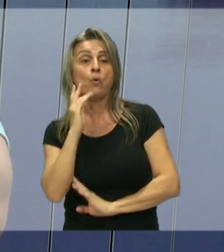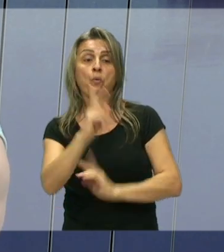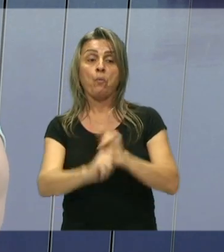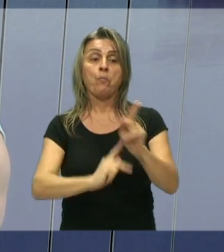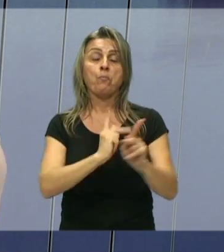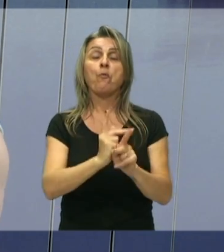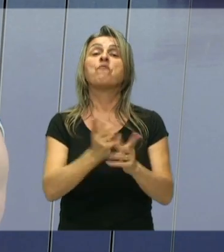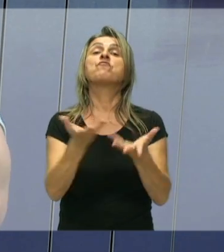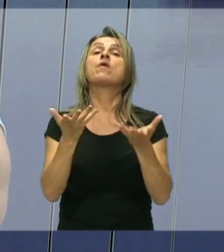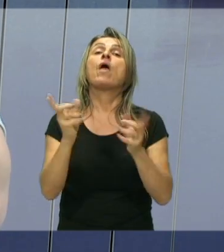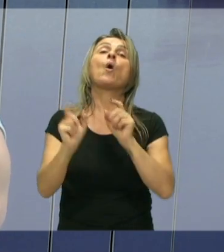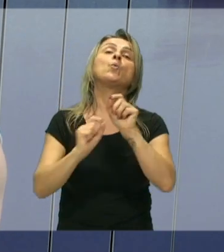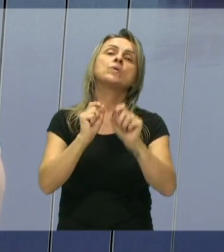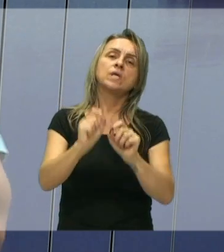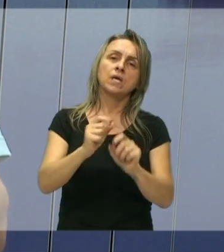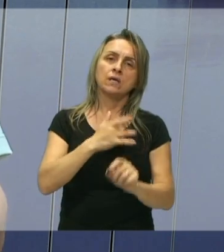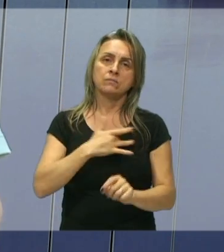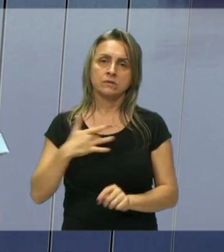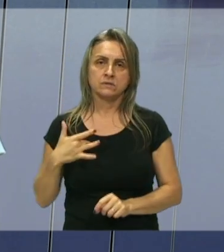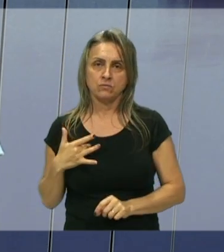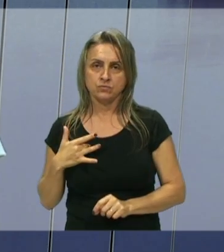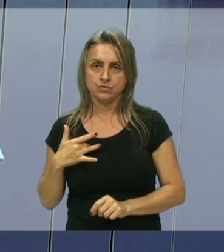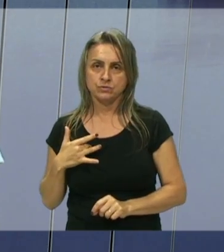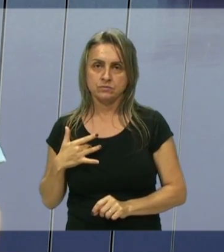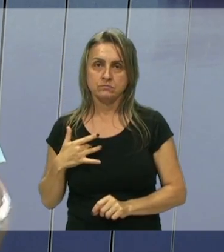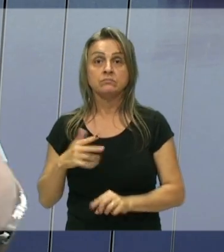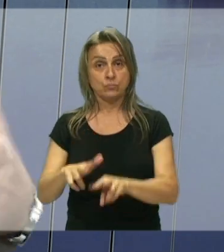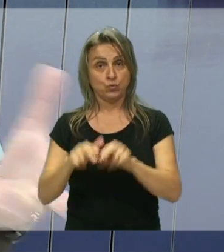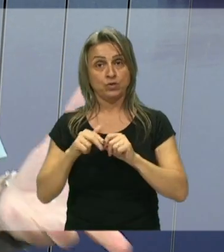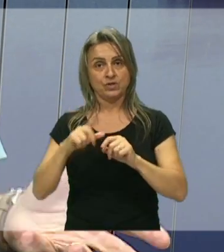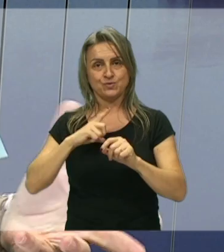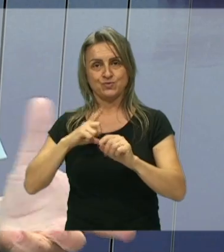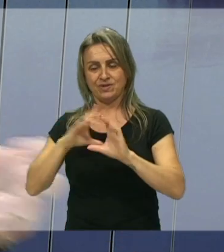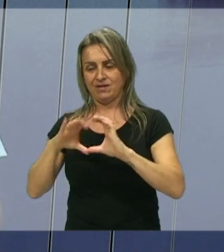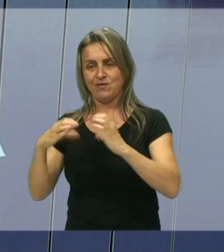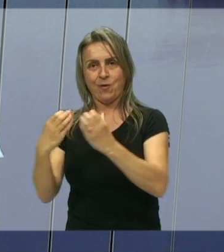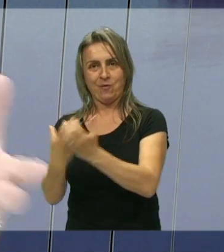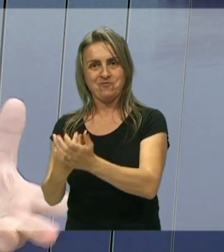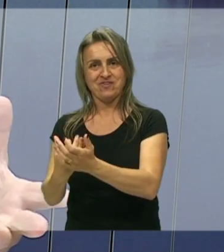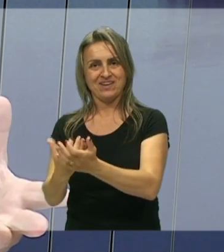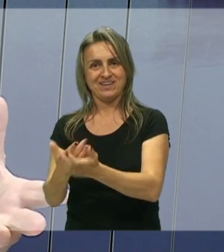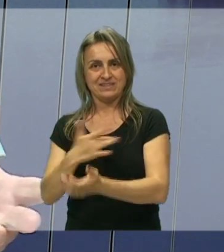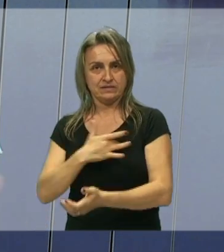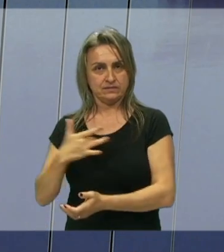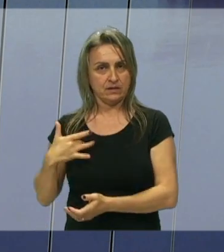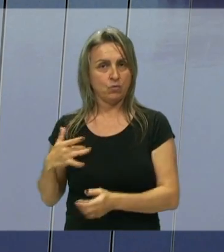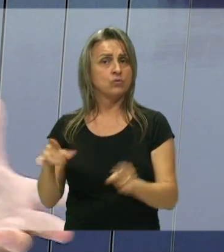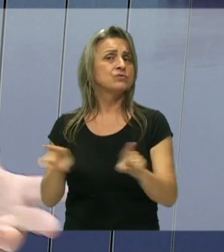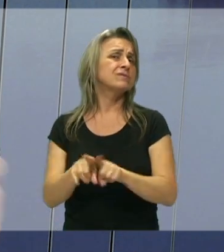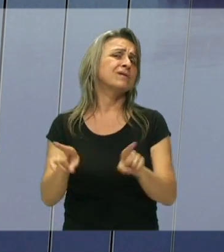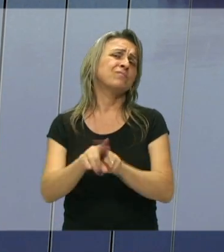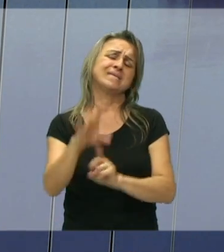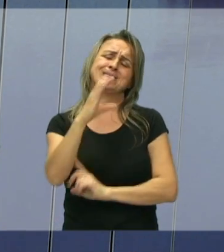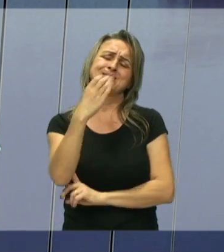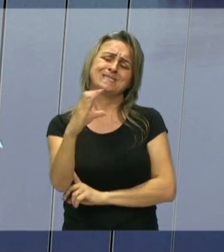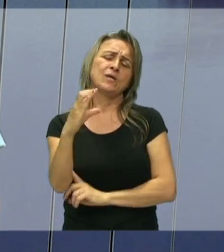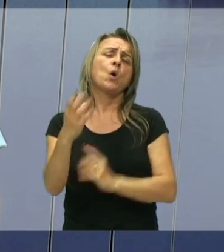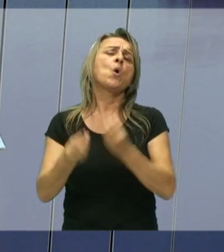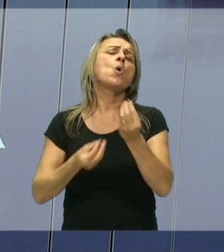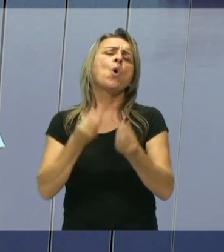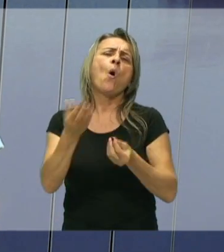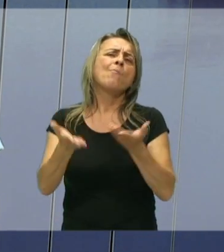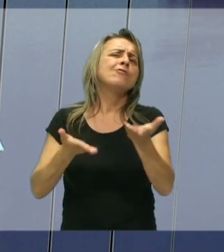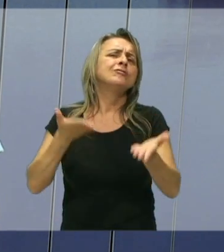quer para a sua saúde, como também cientificamente, como isso é tratado. Nós temos estatísticas, nós sabemos,